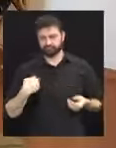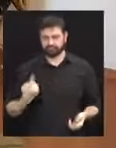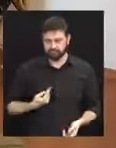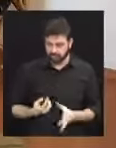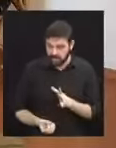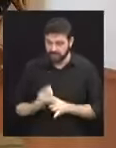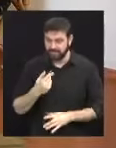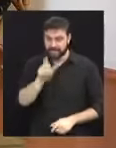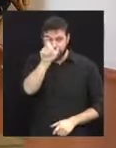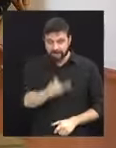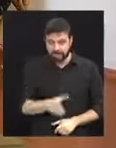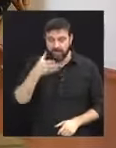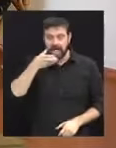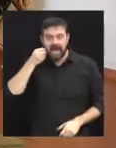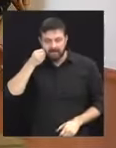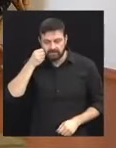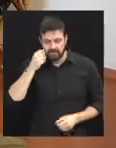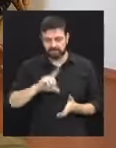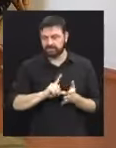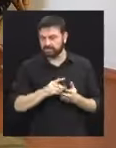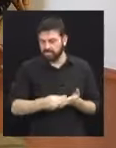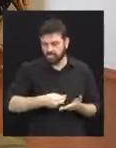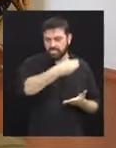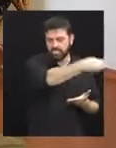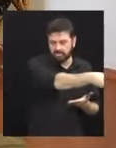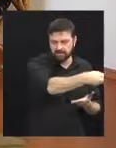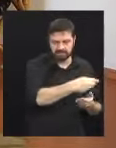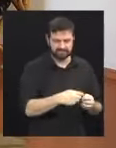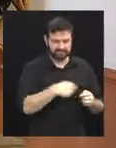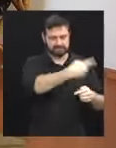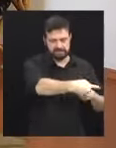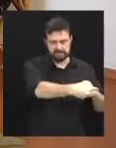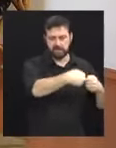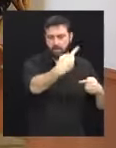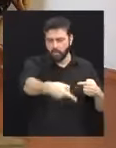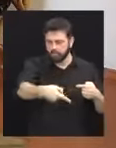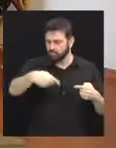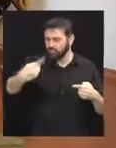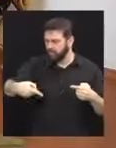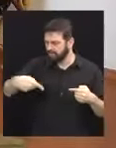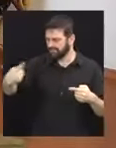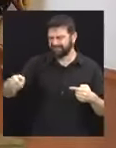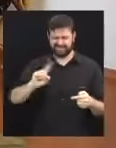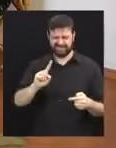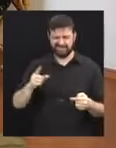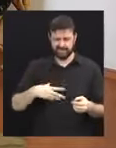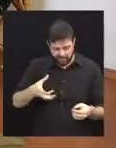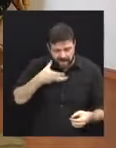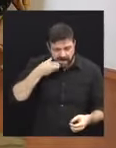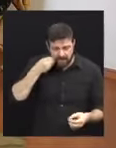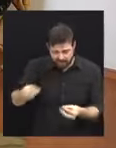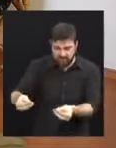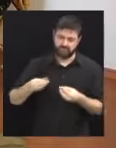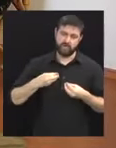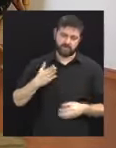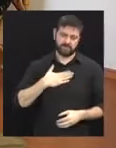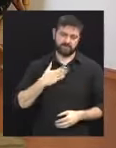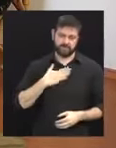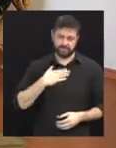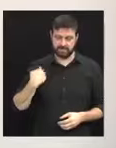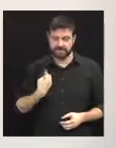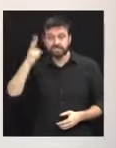pessoa adota e já passa para um outro. E a gente prefere que volte pra gente. Porque a gente doa, mas a gente tem apreço, né? A gente sabe a